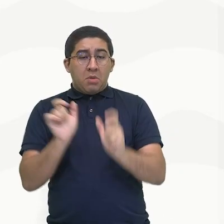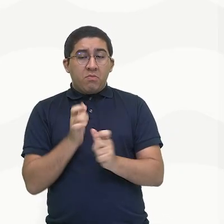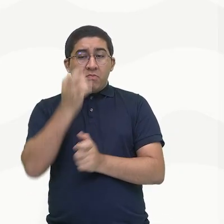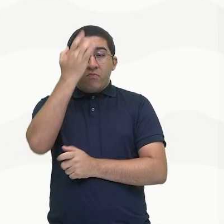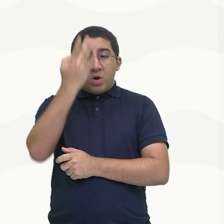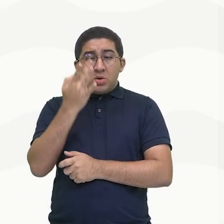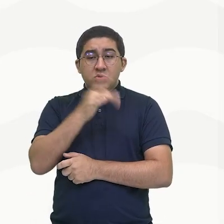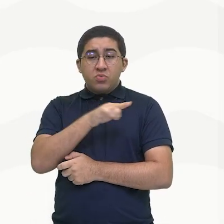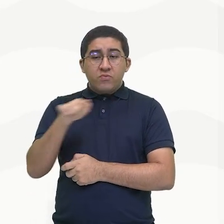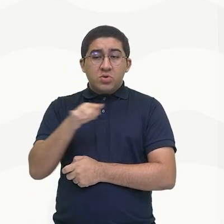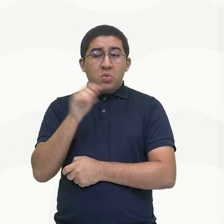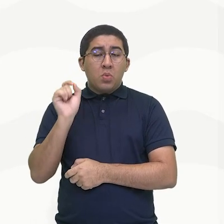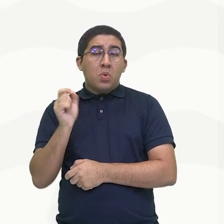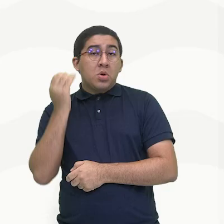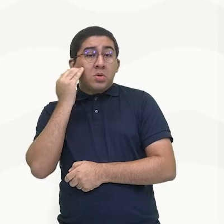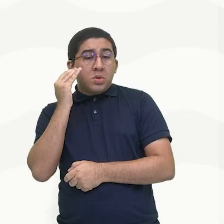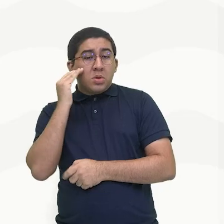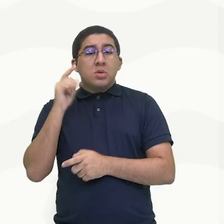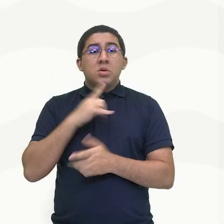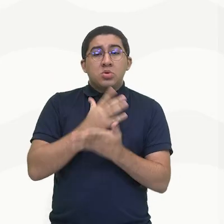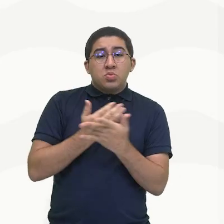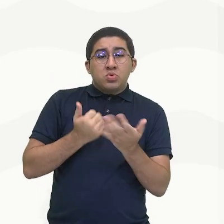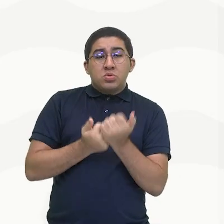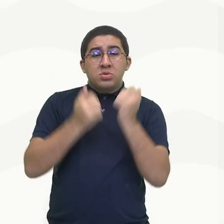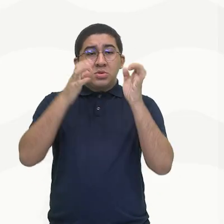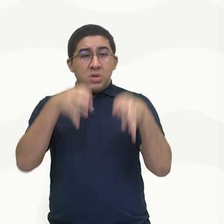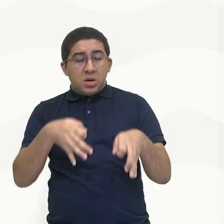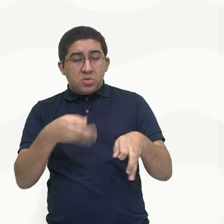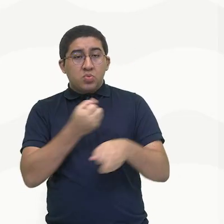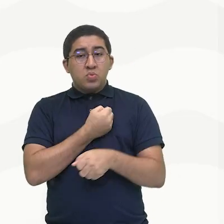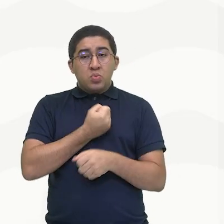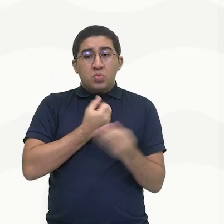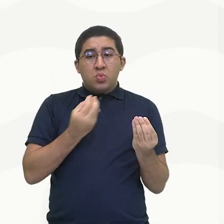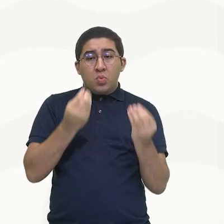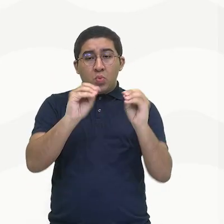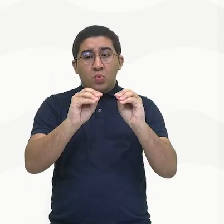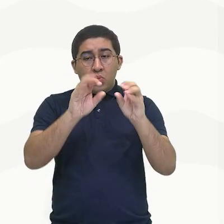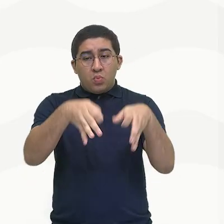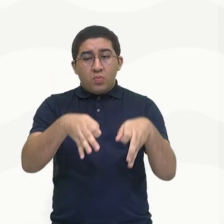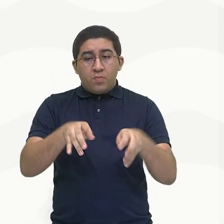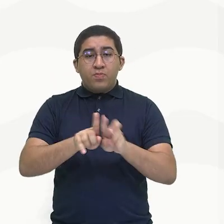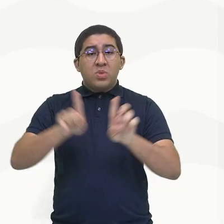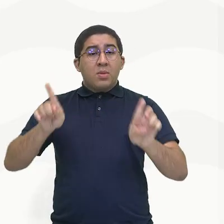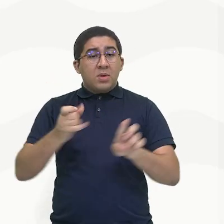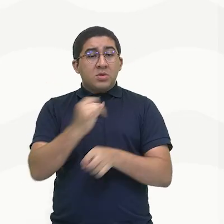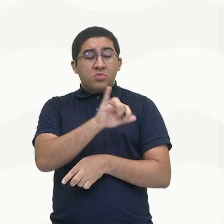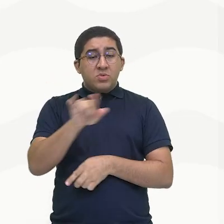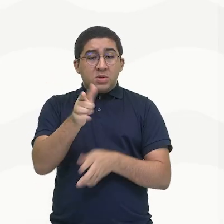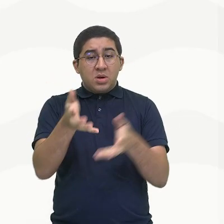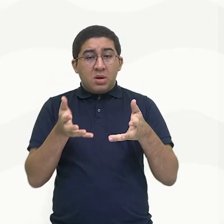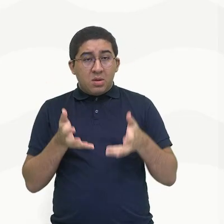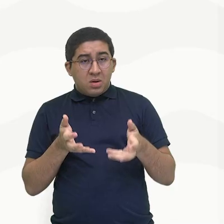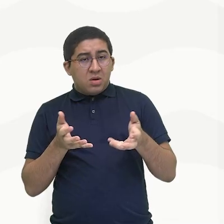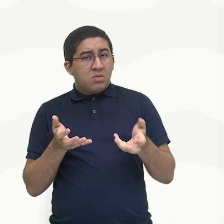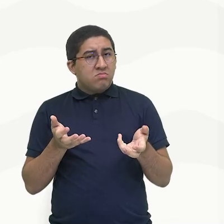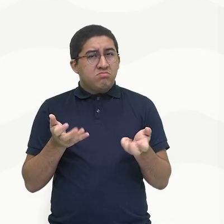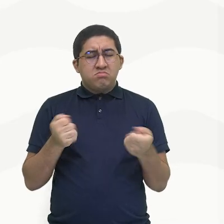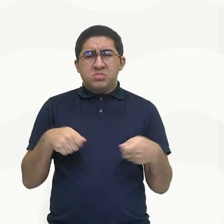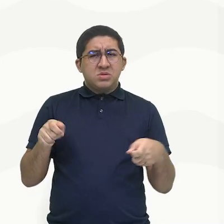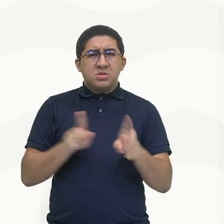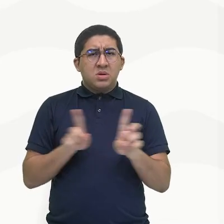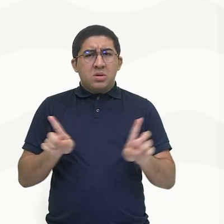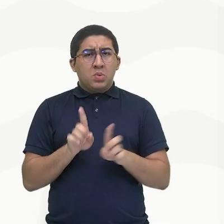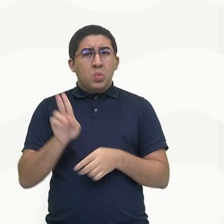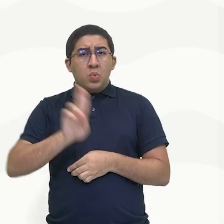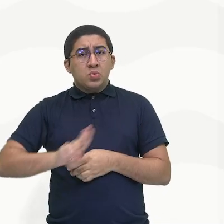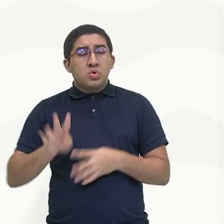para você poder substituir exatamente no local correto. Mas, se você quiser, você não precisa